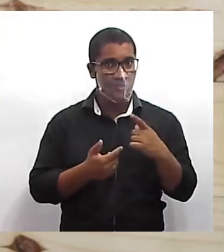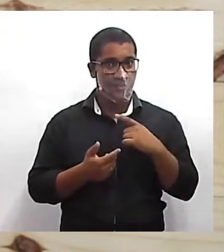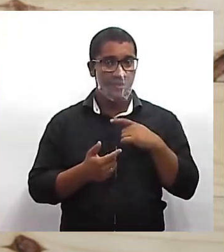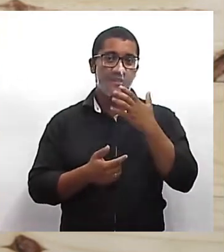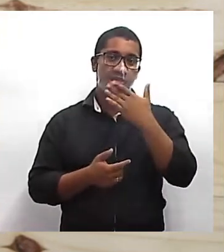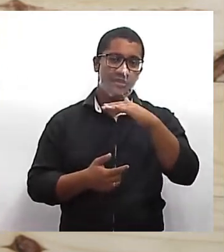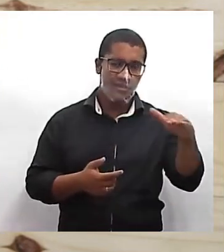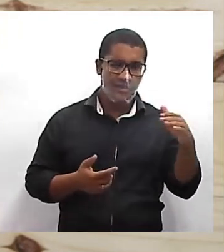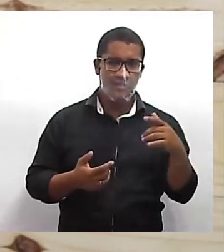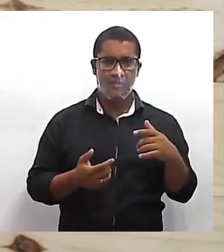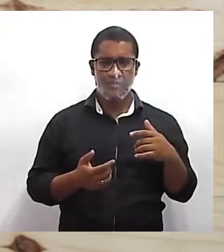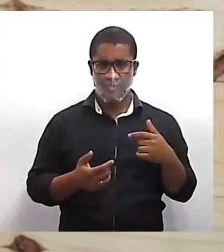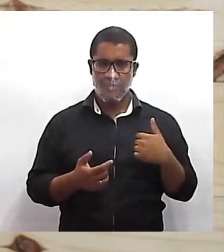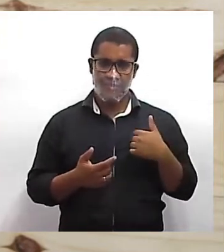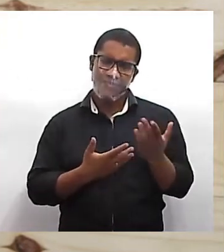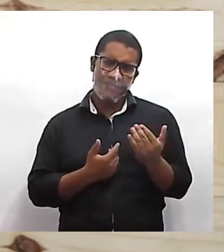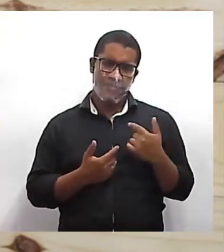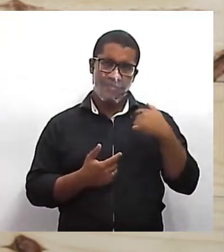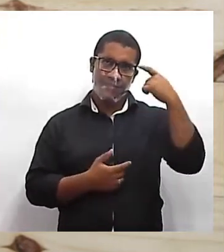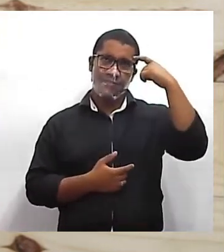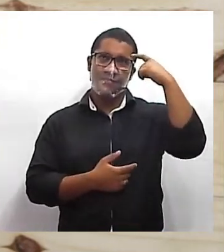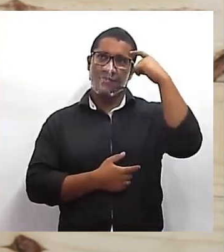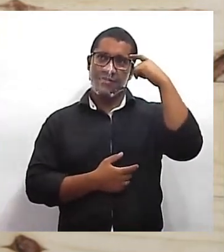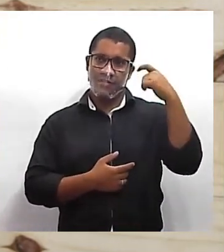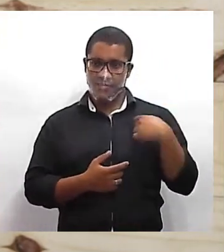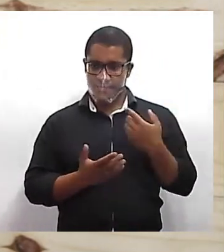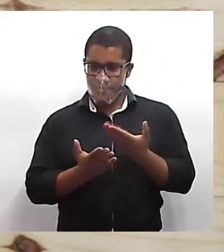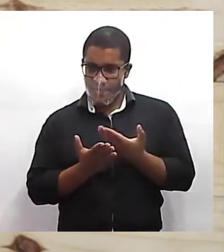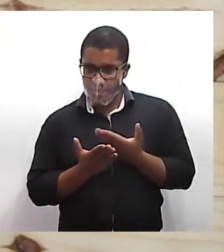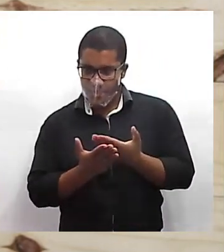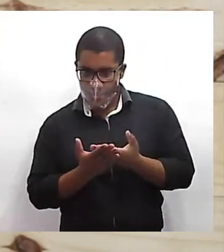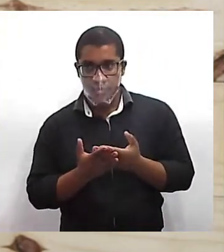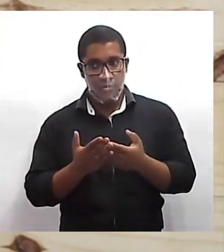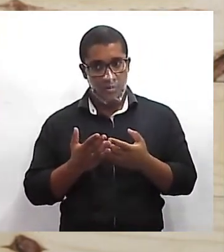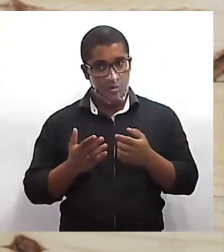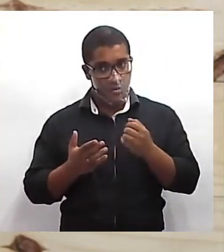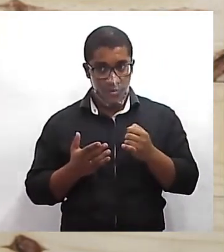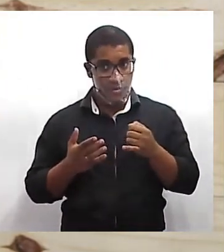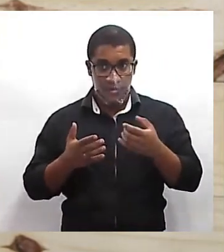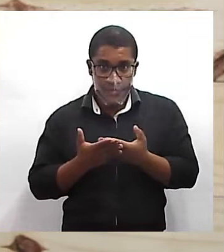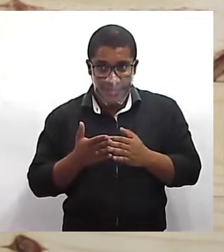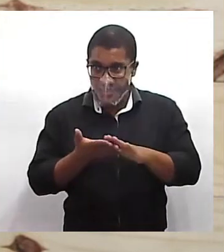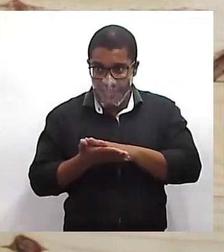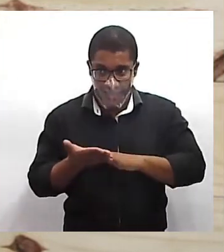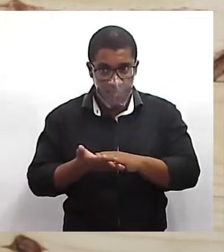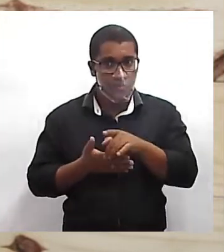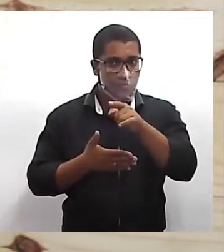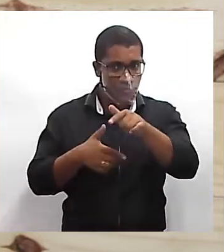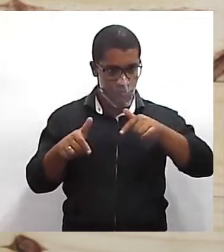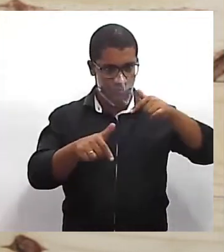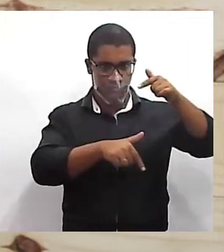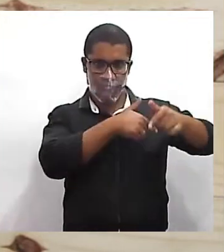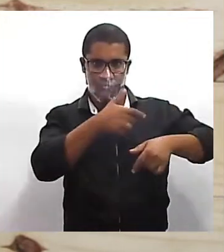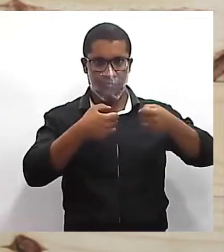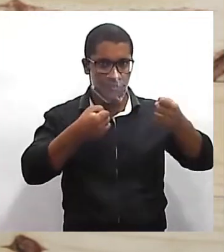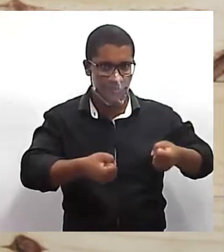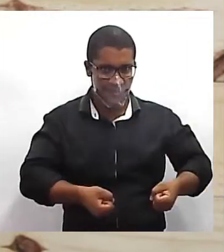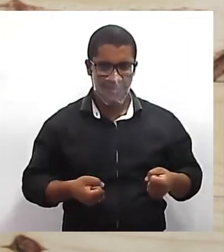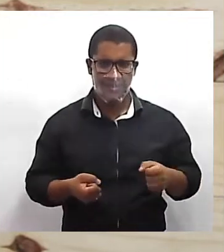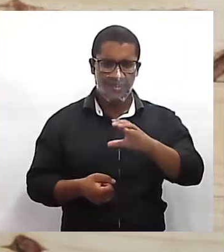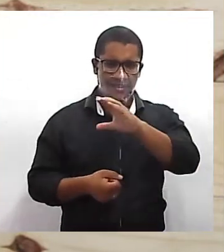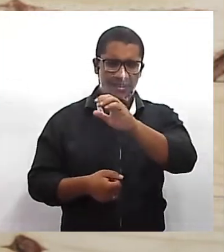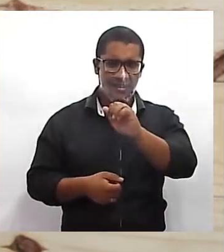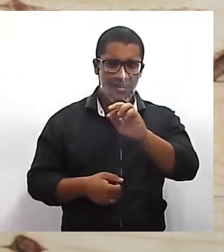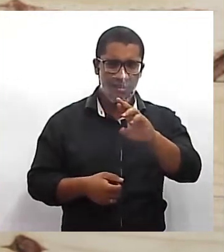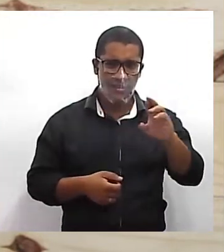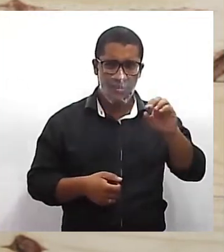adolescente, eu escutava muito, olha, estuda para não puxar carroça. Estuda, senão você vai puxar carroça. E é um